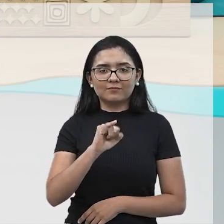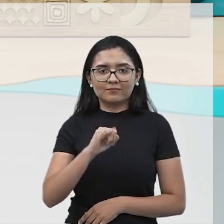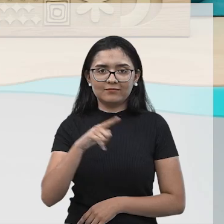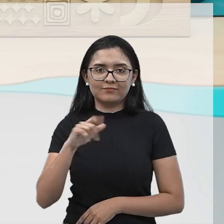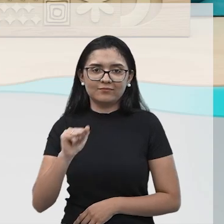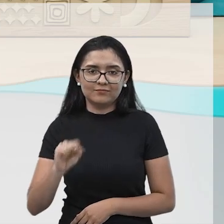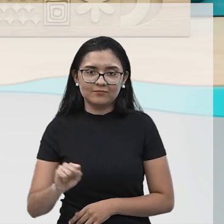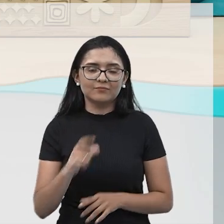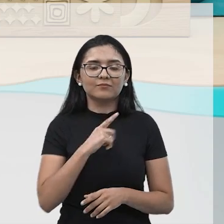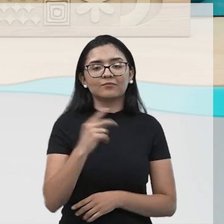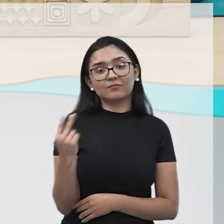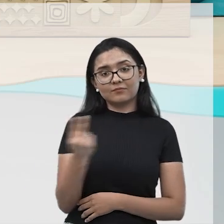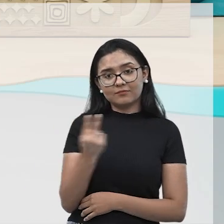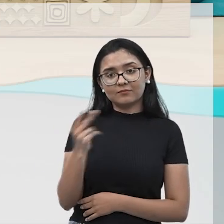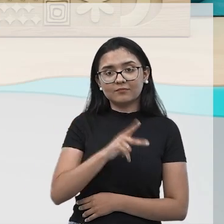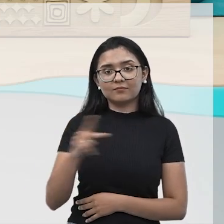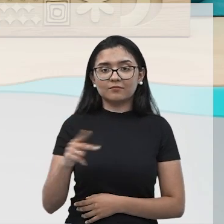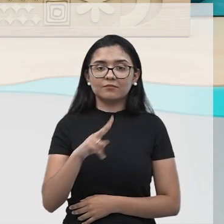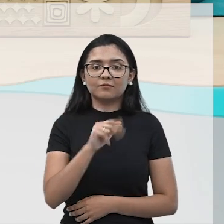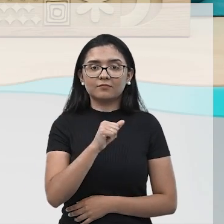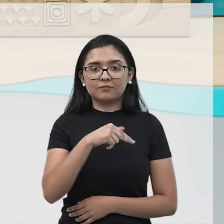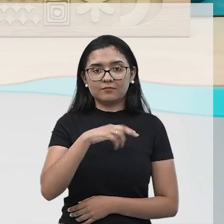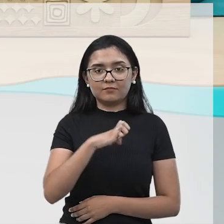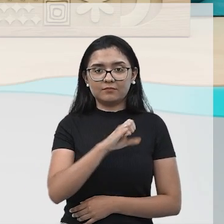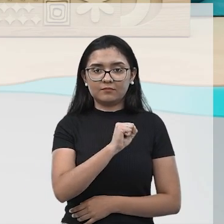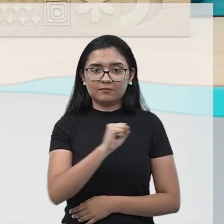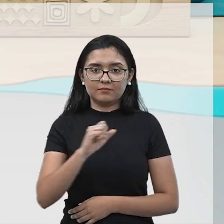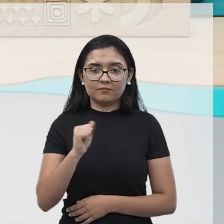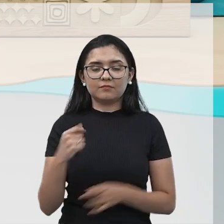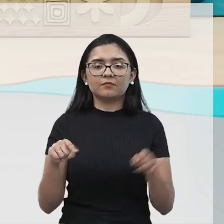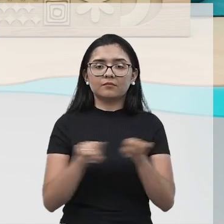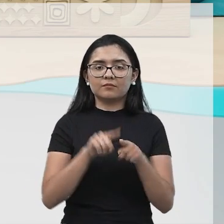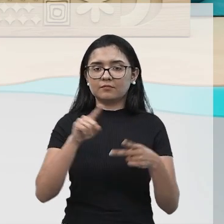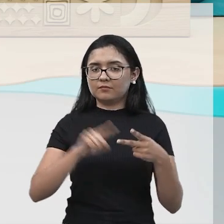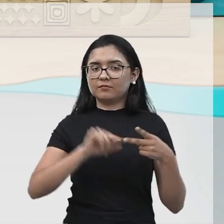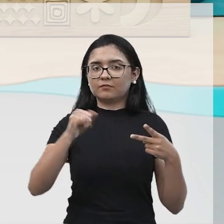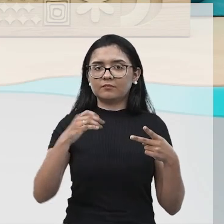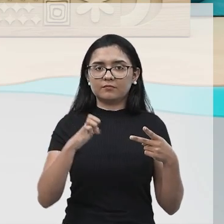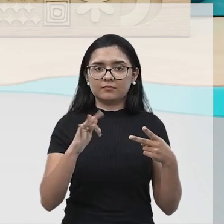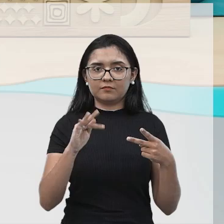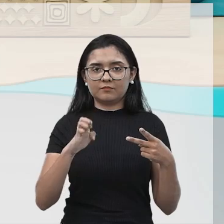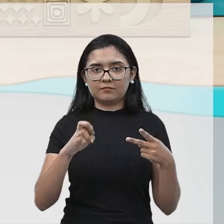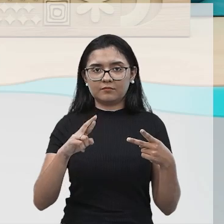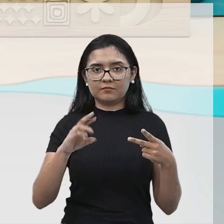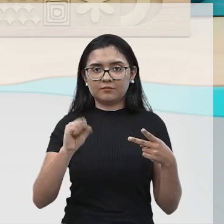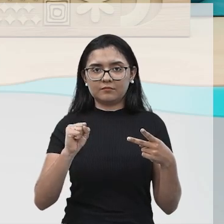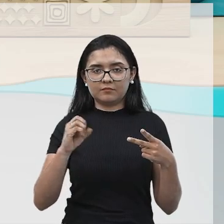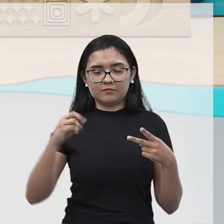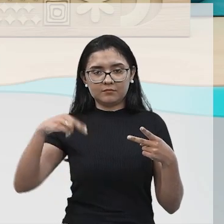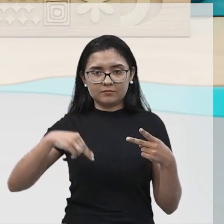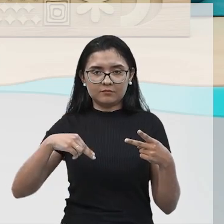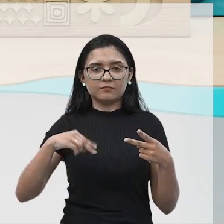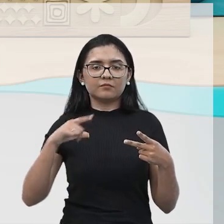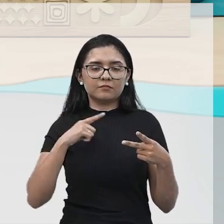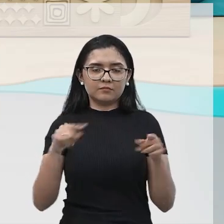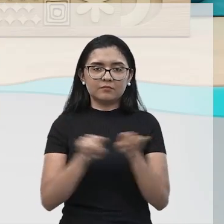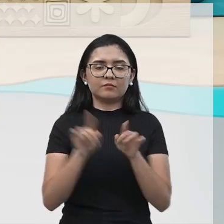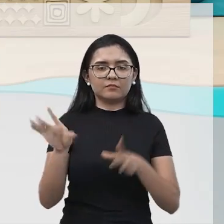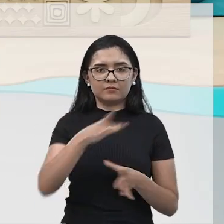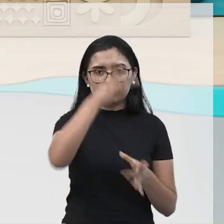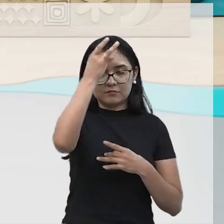temos mais 2 professores, a Vanessa e o Jefferson, que também estão caracterizados. Aí a Vanessa